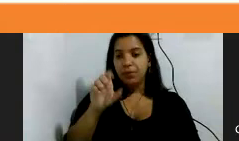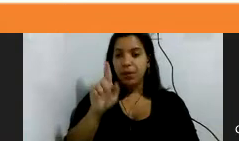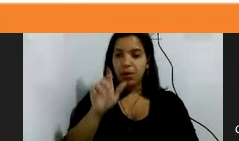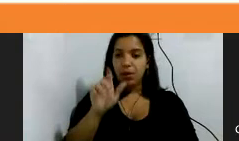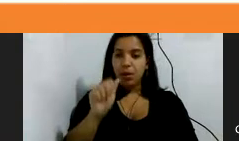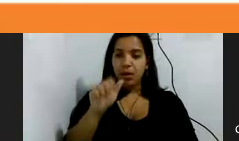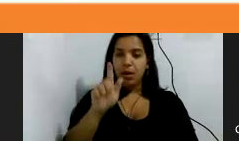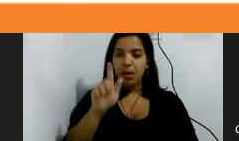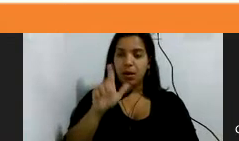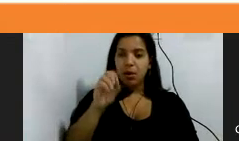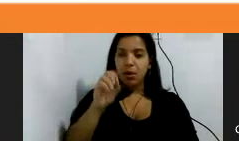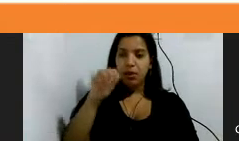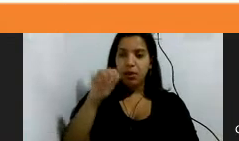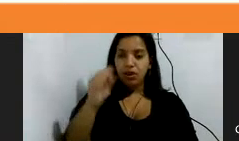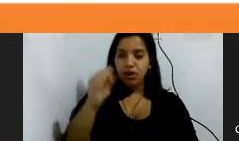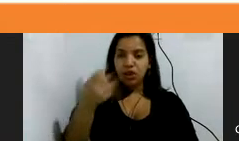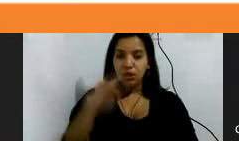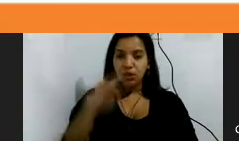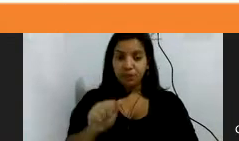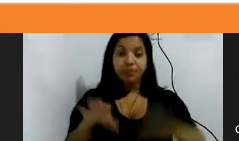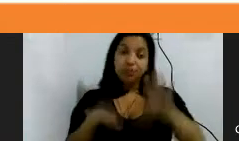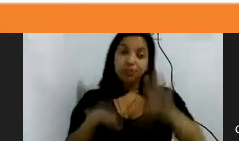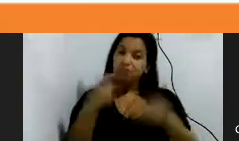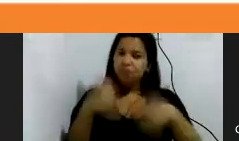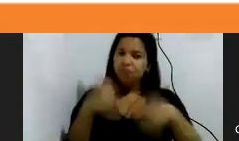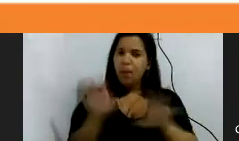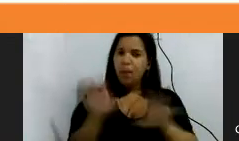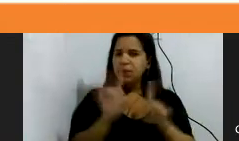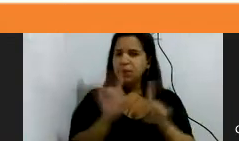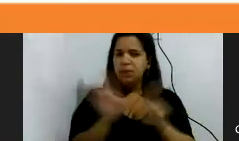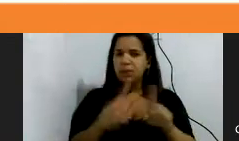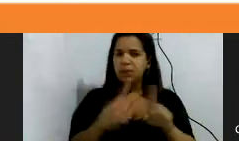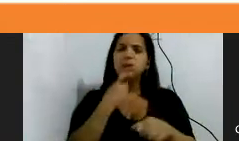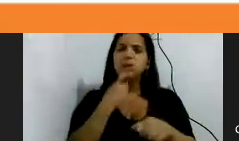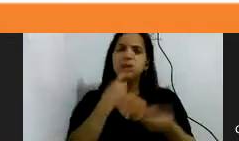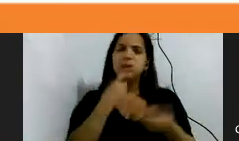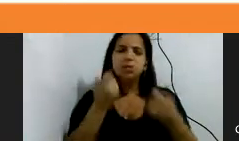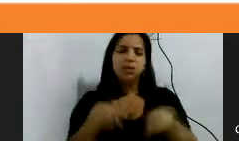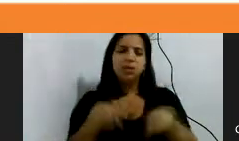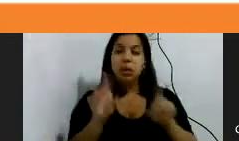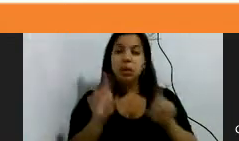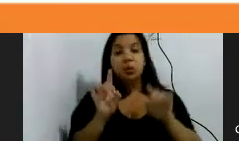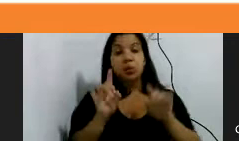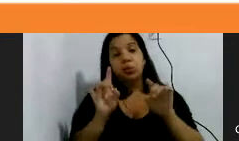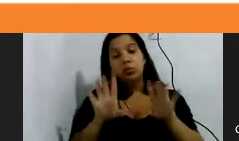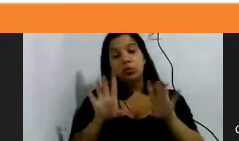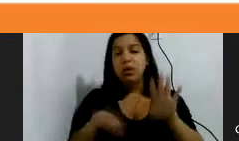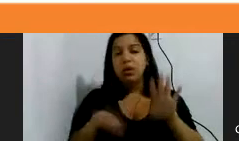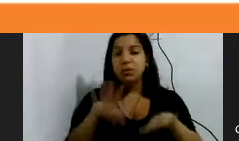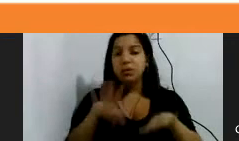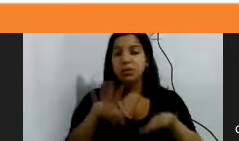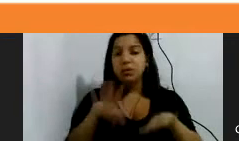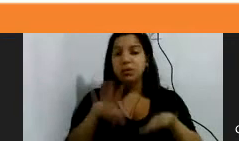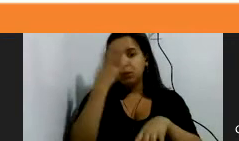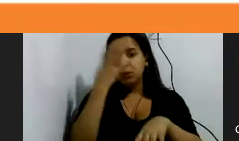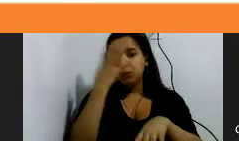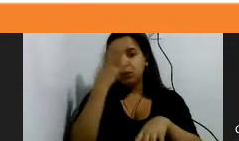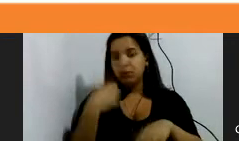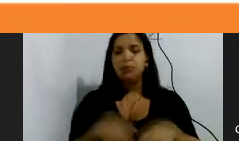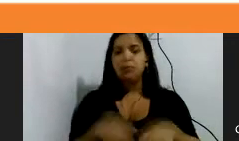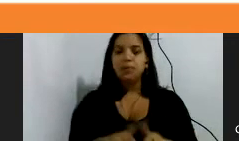paciente não precisa de tomar a bolsa de sangue, só em casos mais graves.